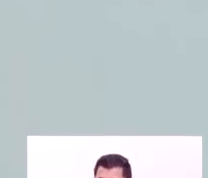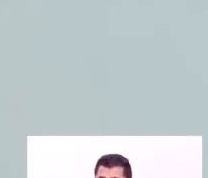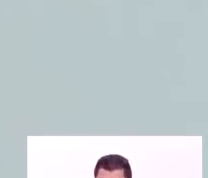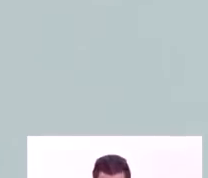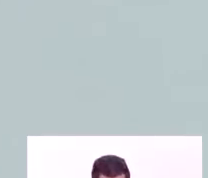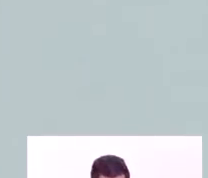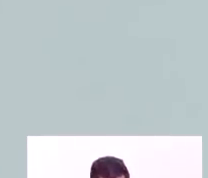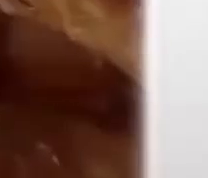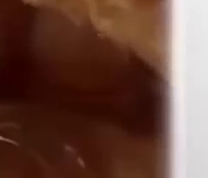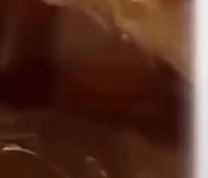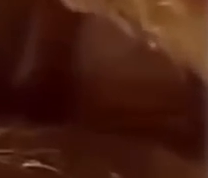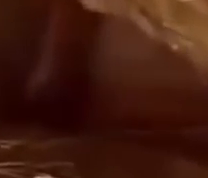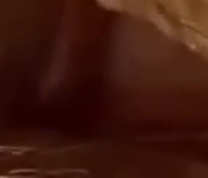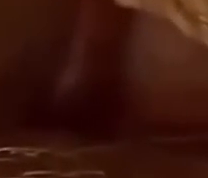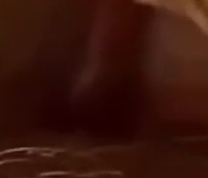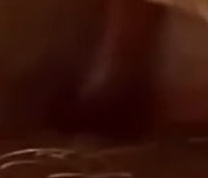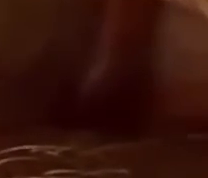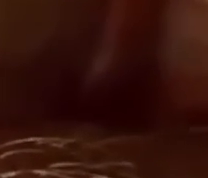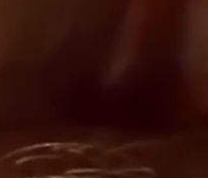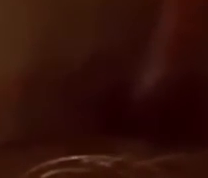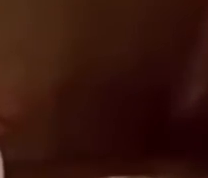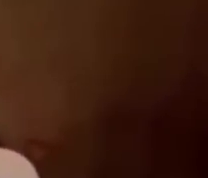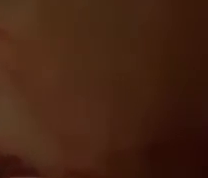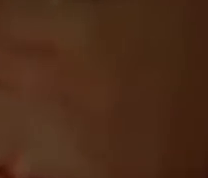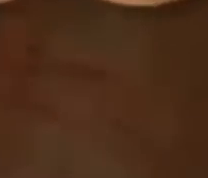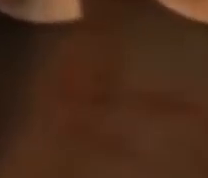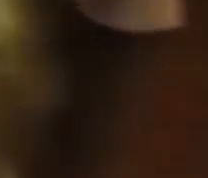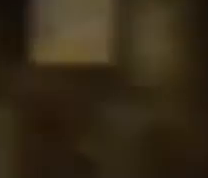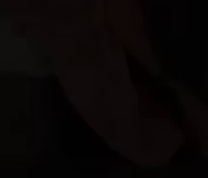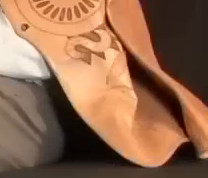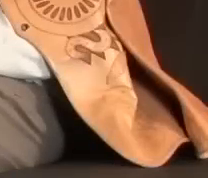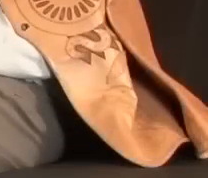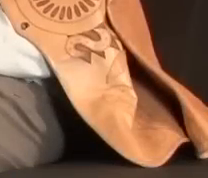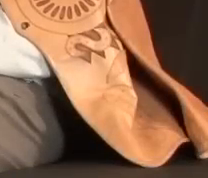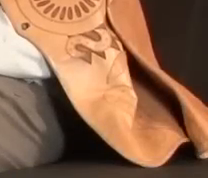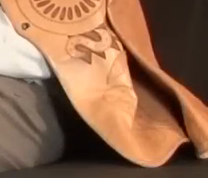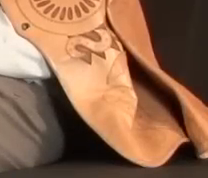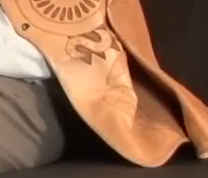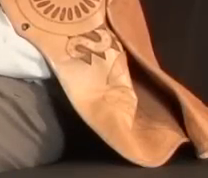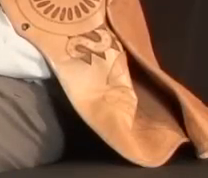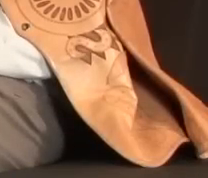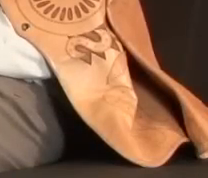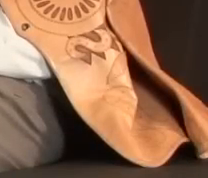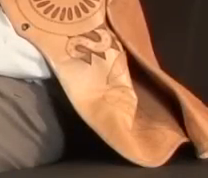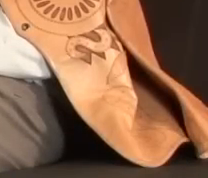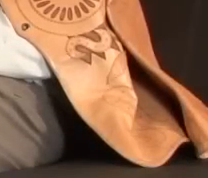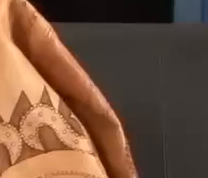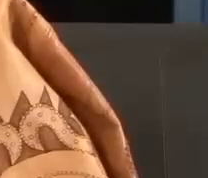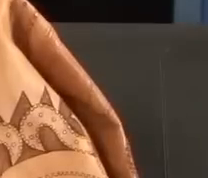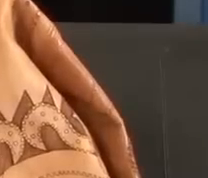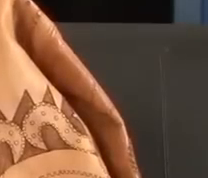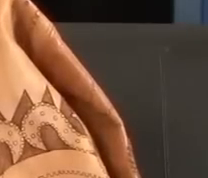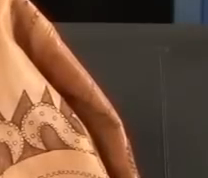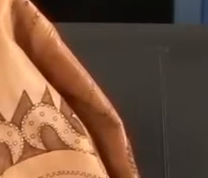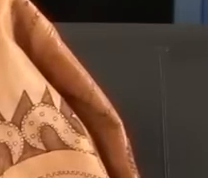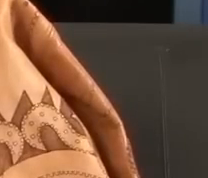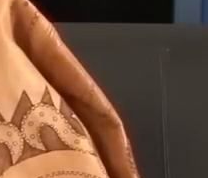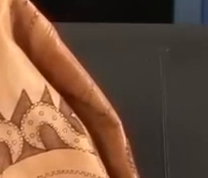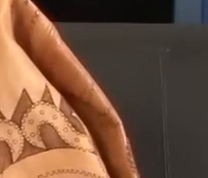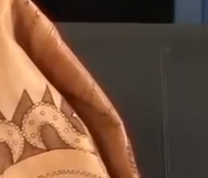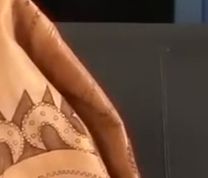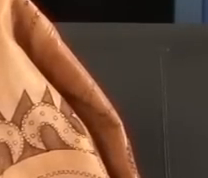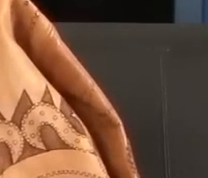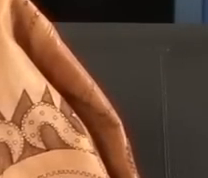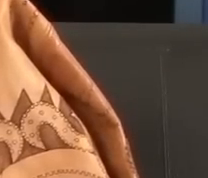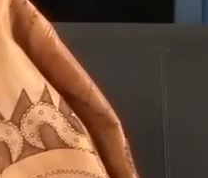trabalho legislativo. Às quartas-feiras, você assiste a uma nova edição do Ponto de Vista, que traz entrevistas exclusivas com